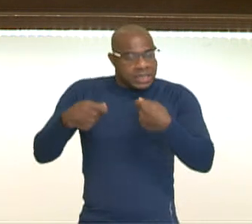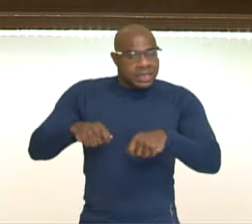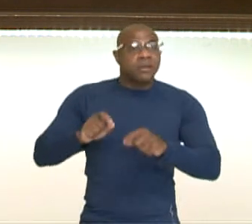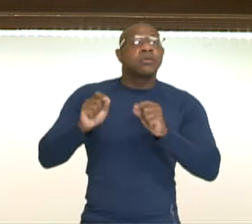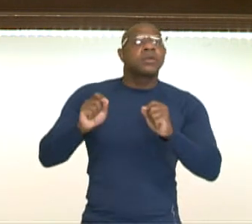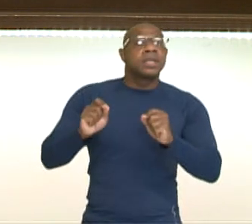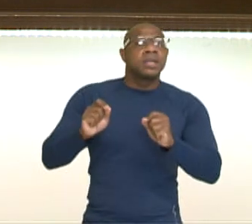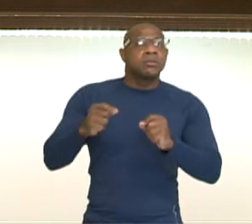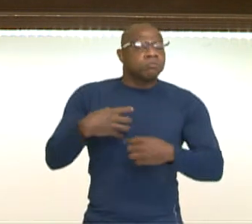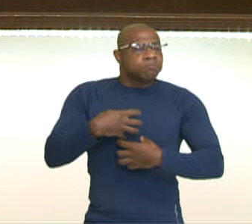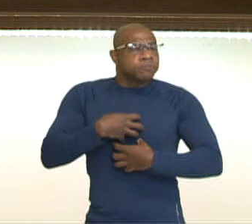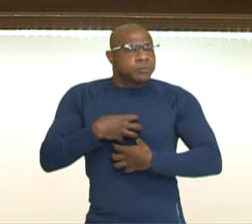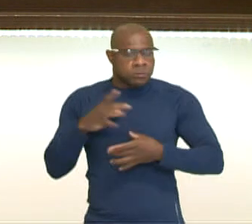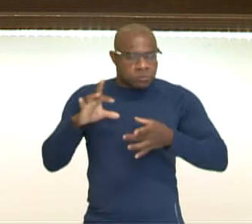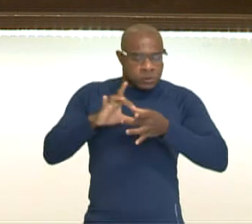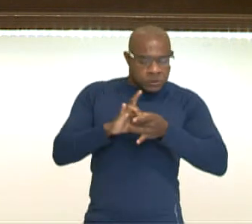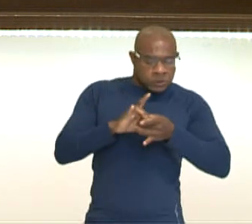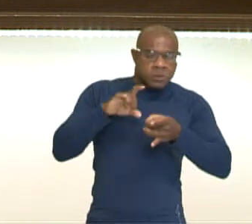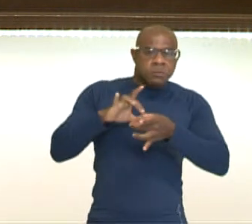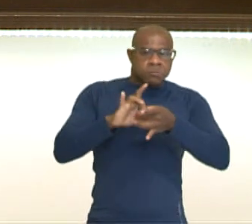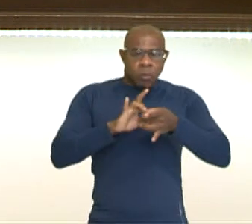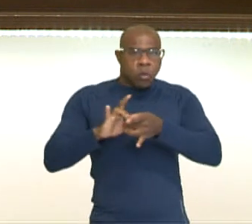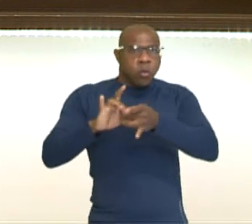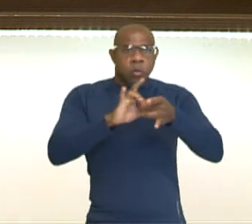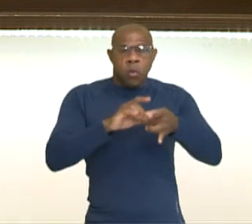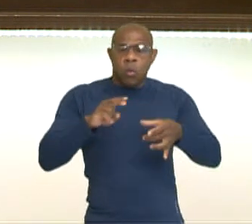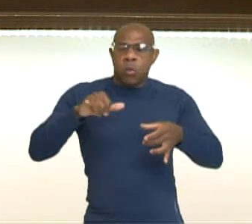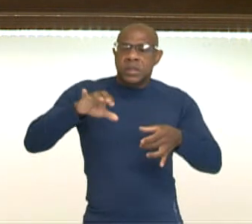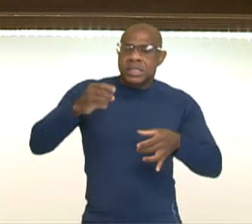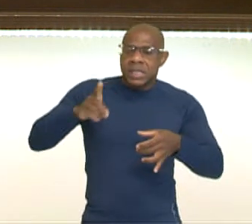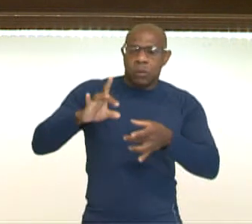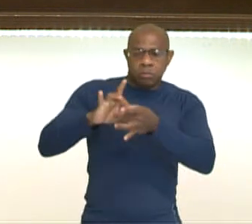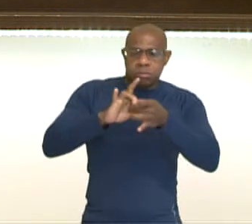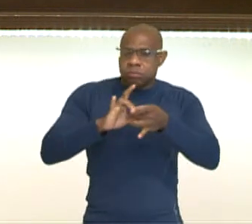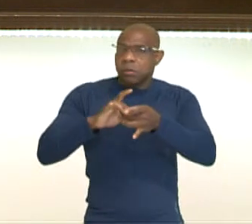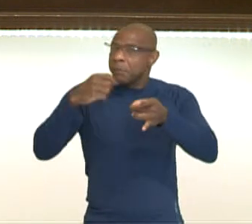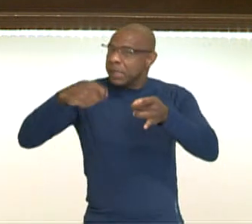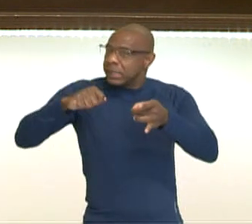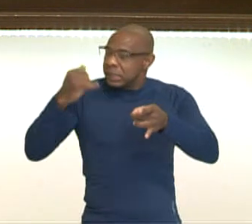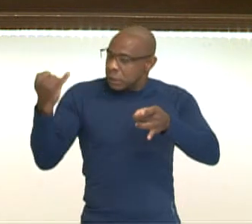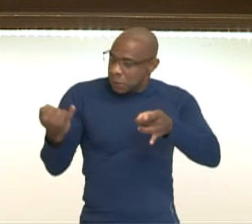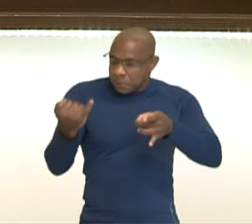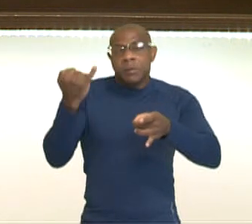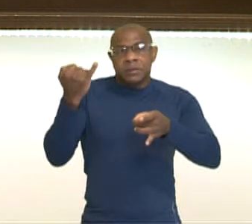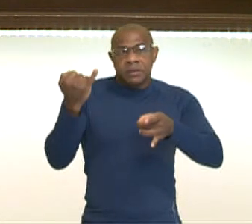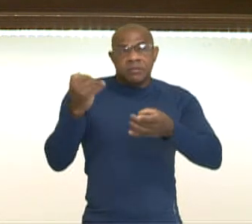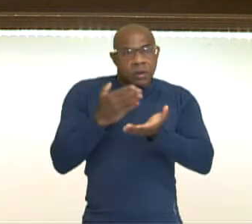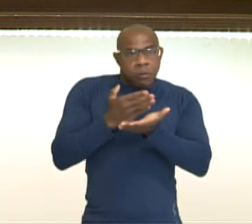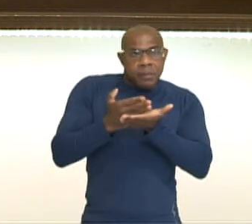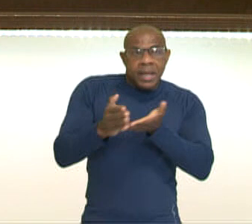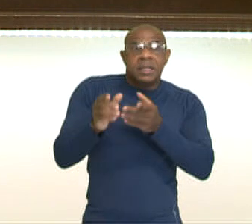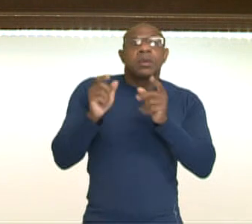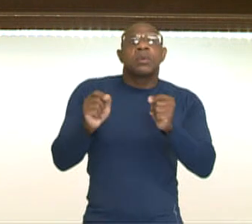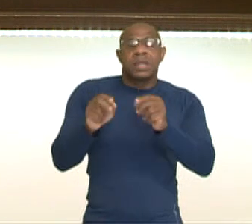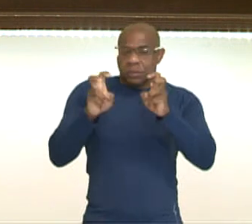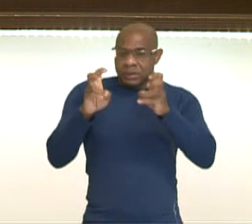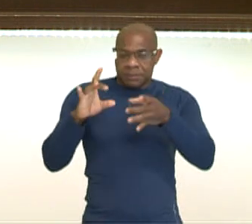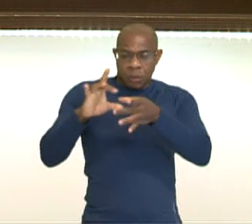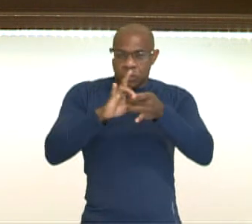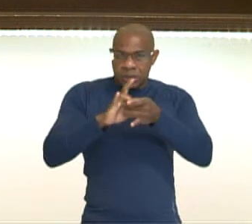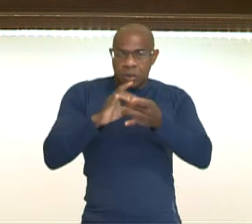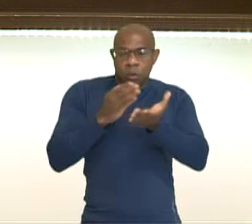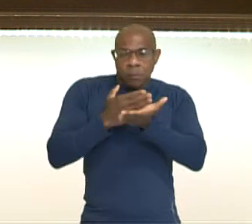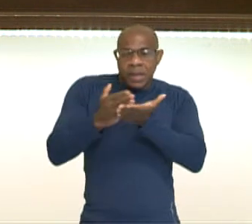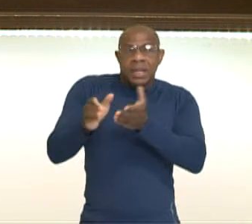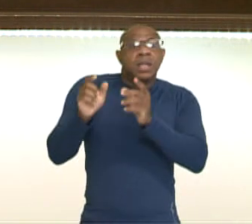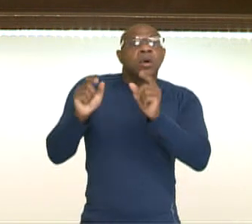de um sentimento de união. E esse sentimento de união vai ser retratado a partir da sua função